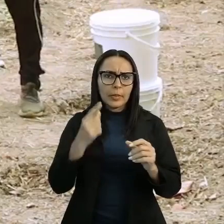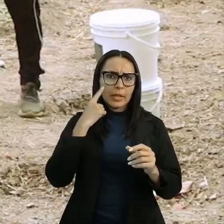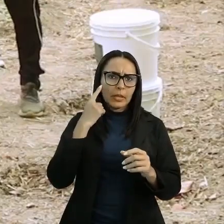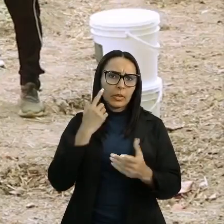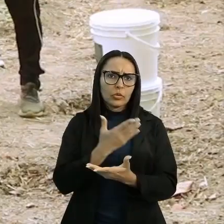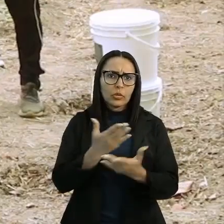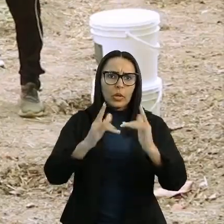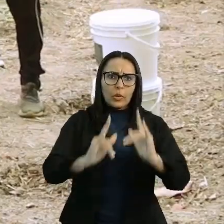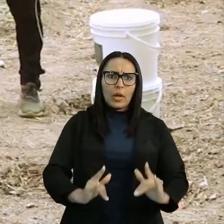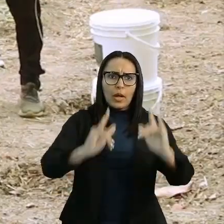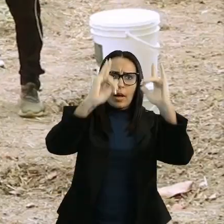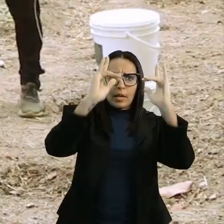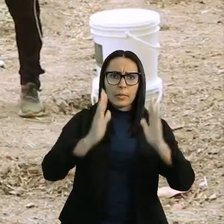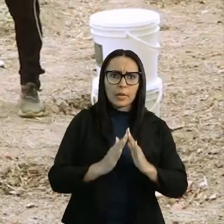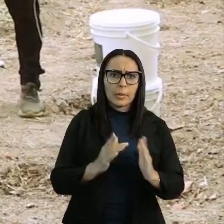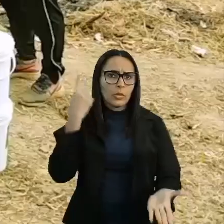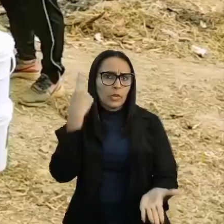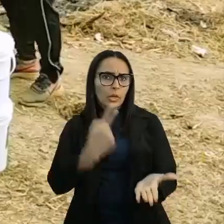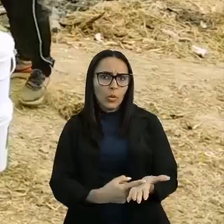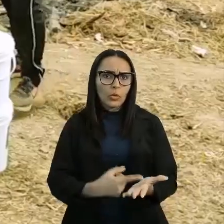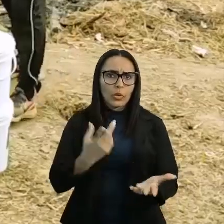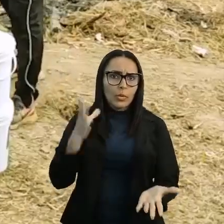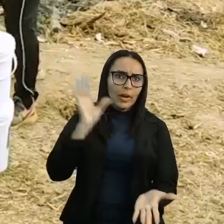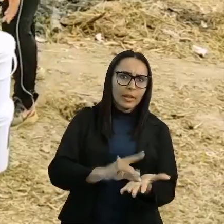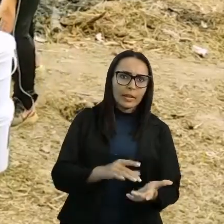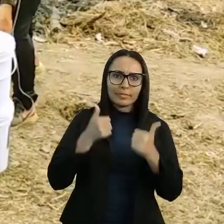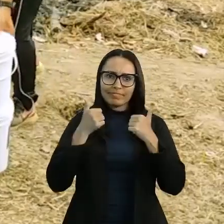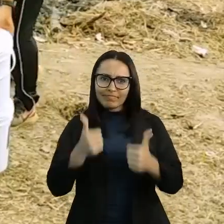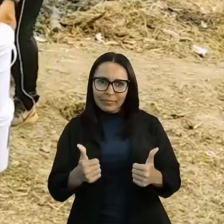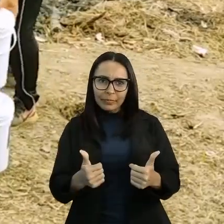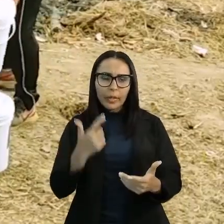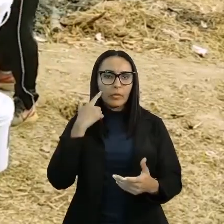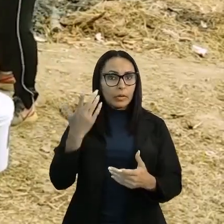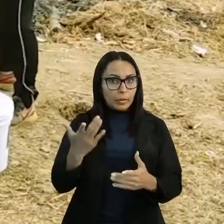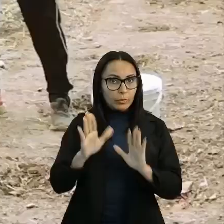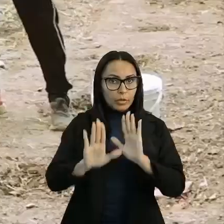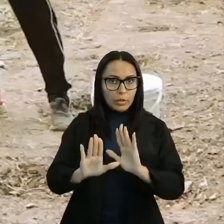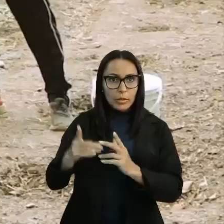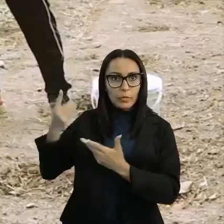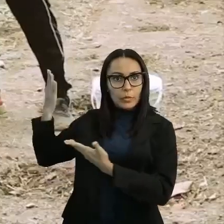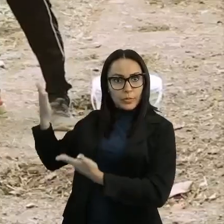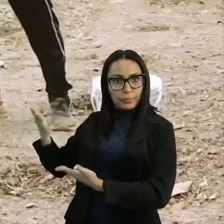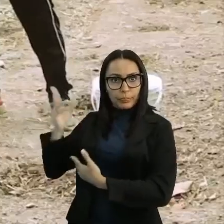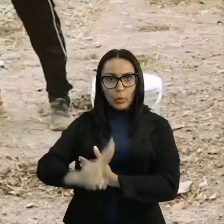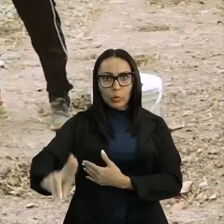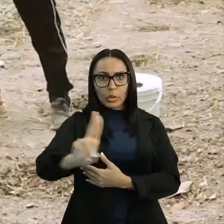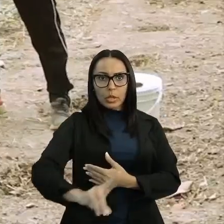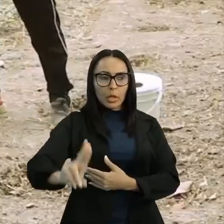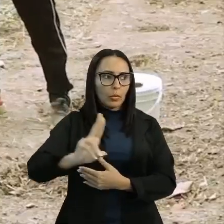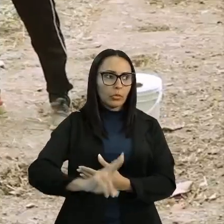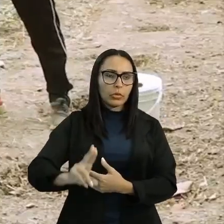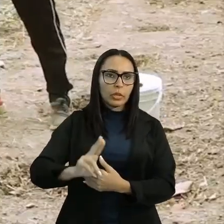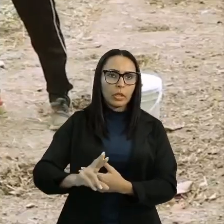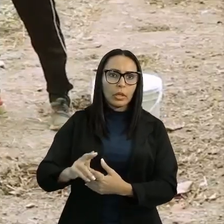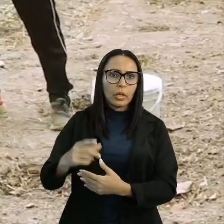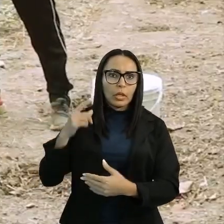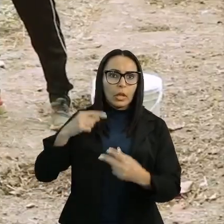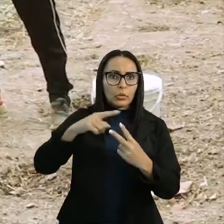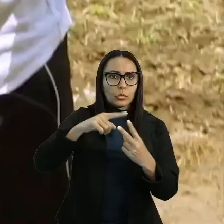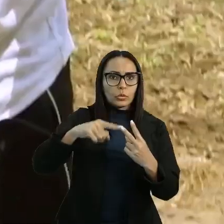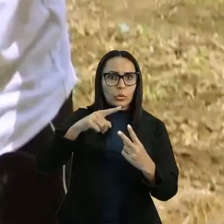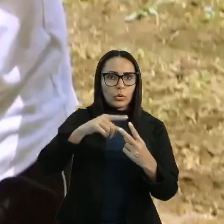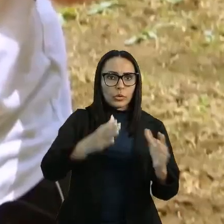gente. Pode falar um pouquinho como vocês preparam aqui a terra. Tá certo, obrigado, Amanda. Bom, o processo